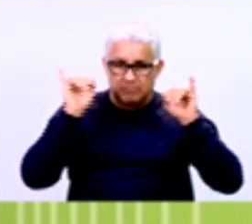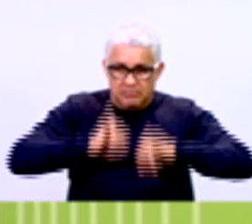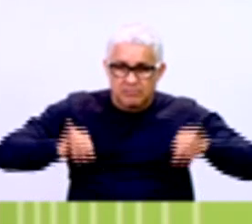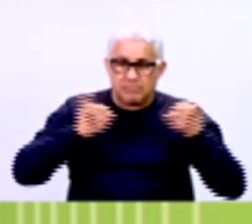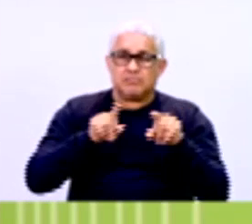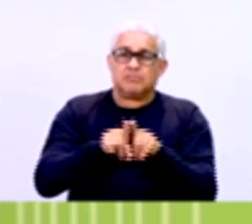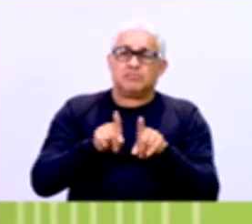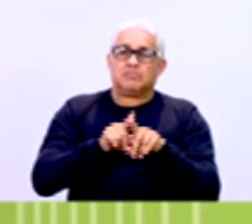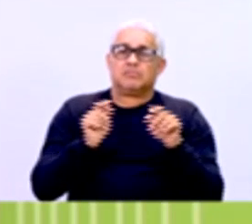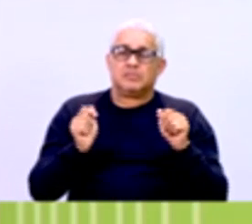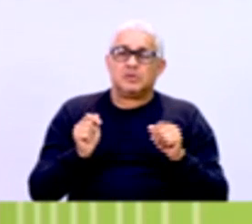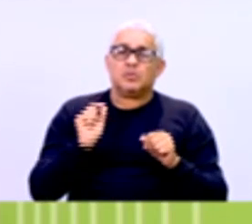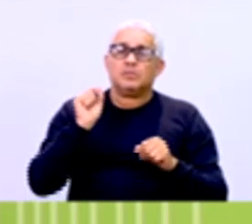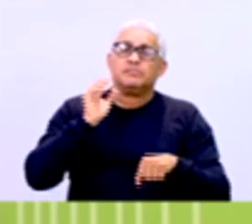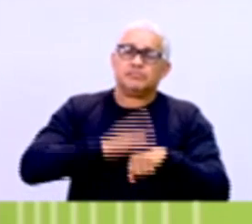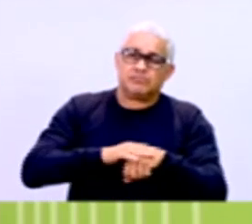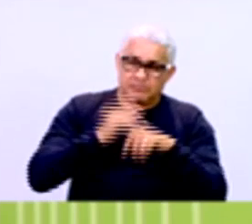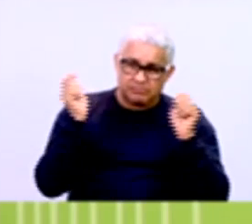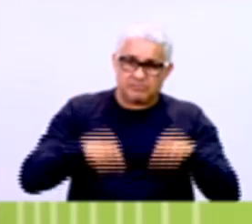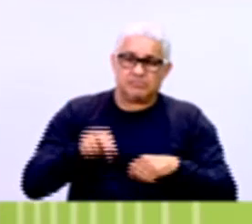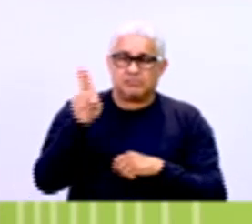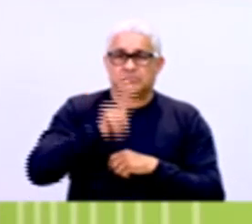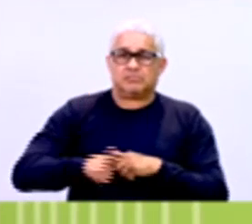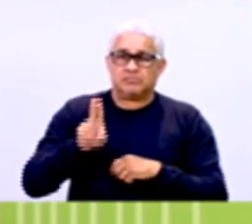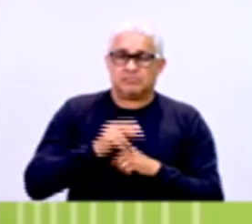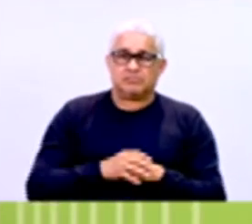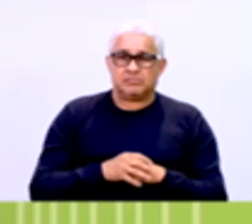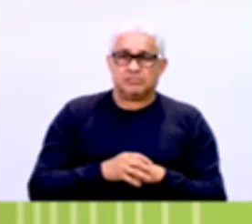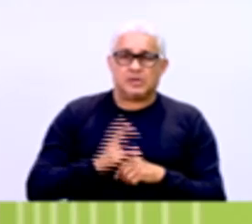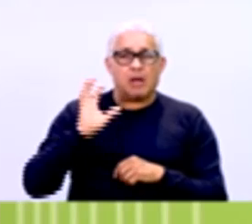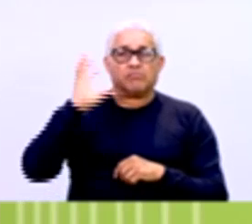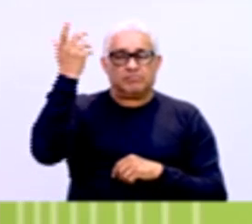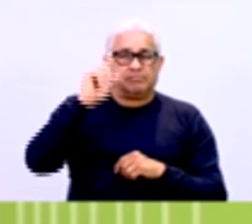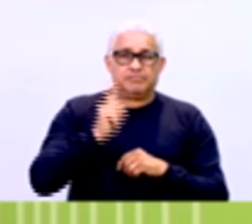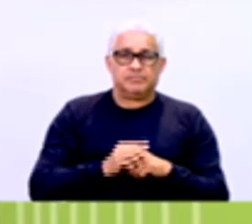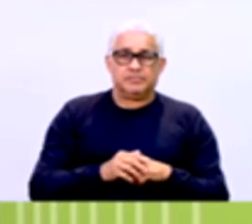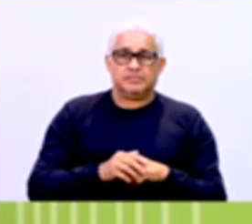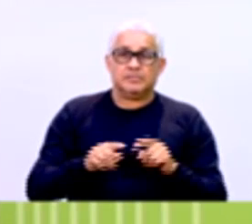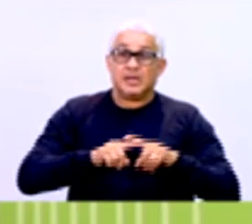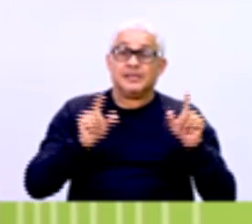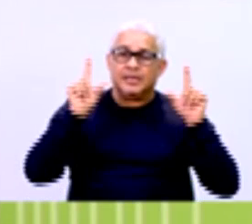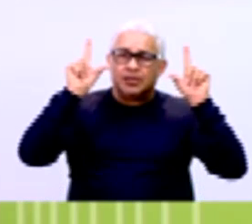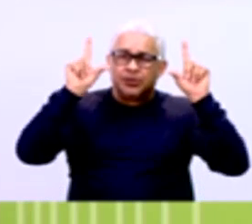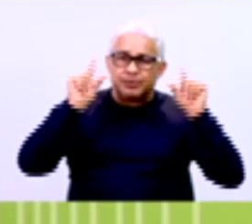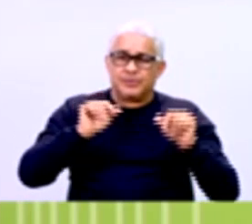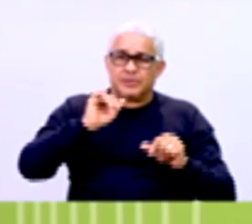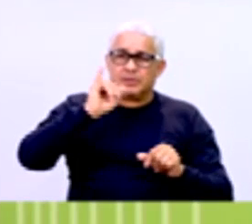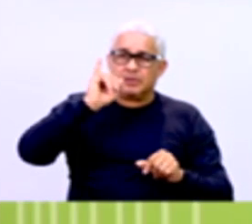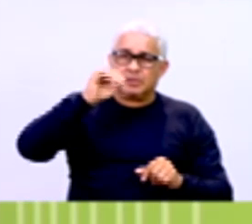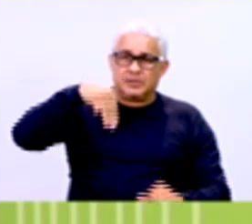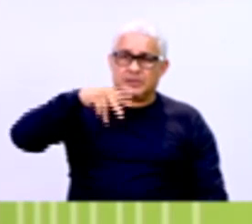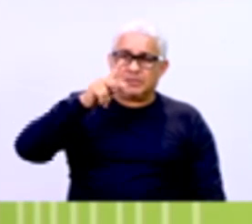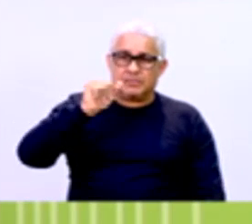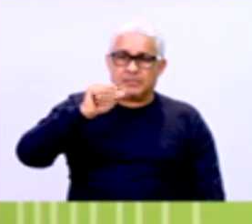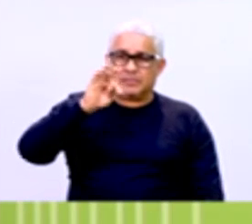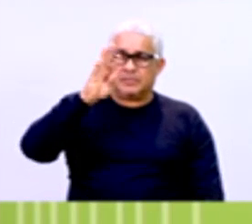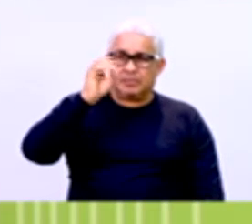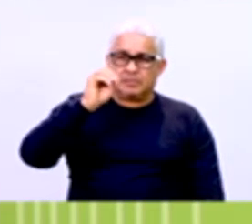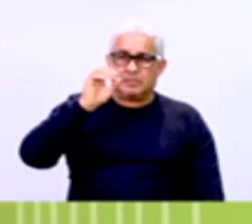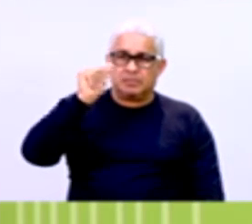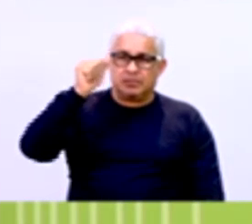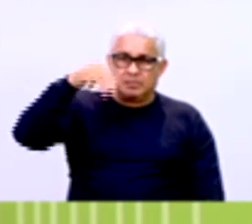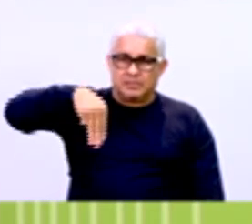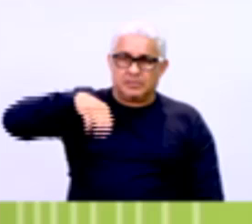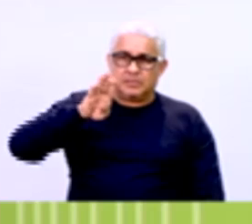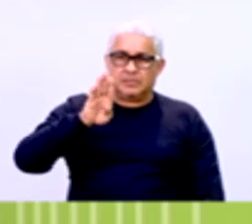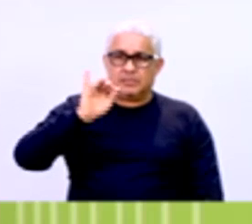você poderia estar utilizando, não para resolver, mas para minimizar os impactos ambientais. Isso é super importante, nós